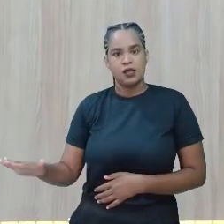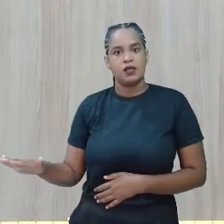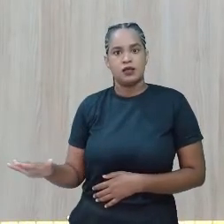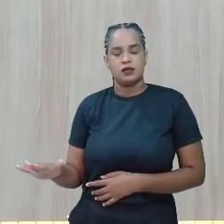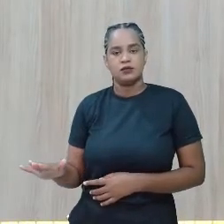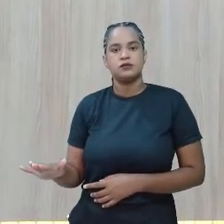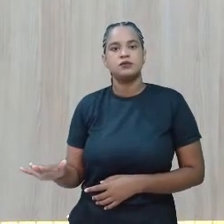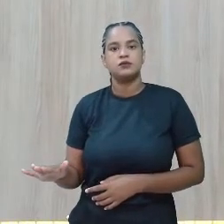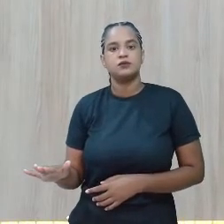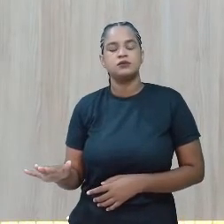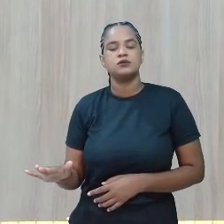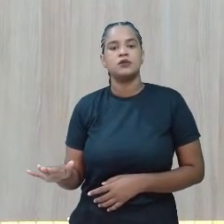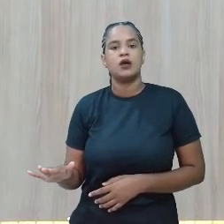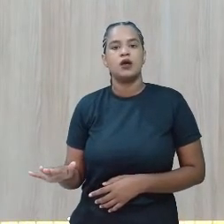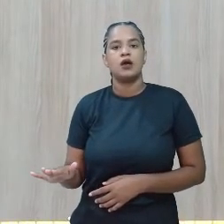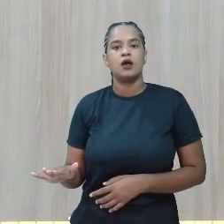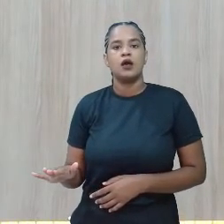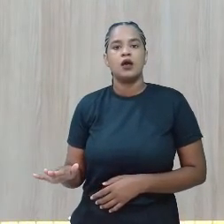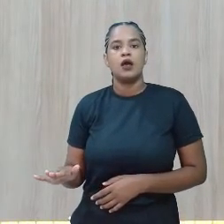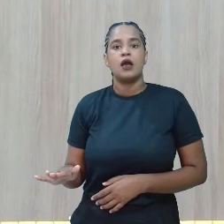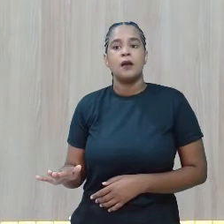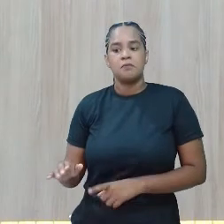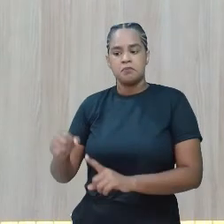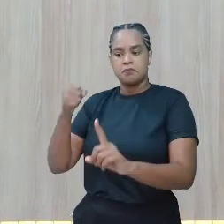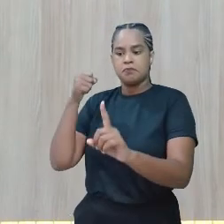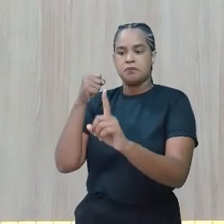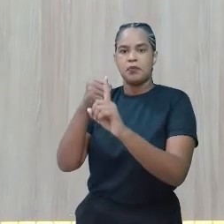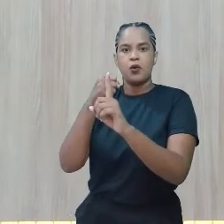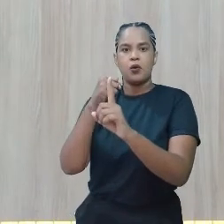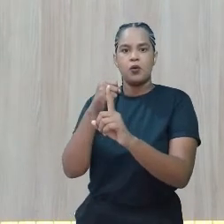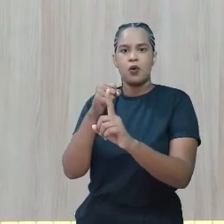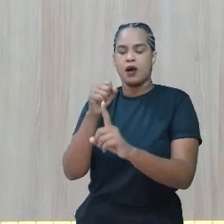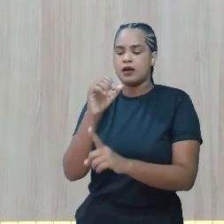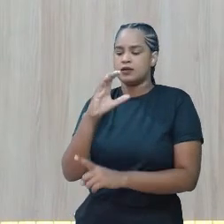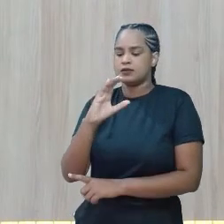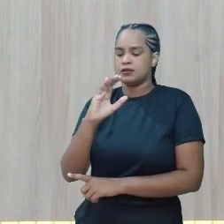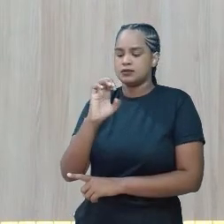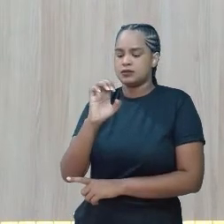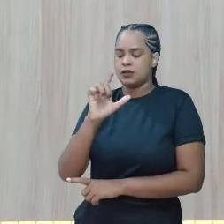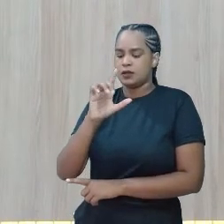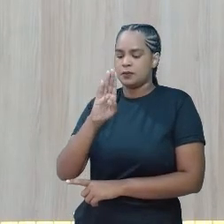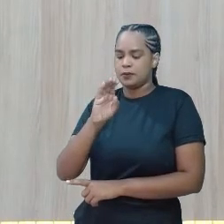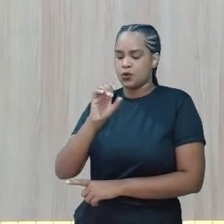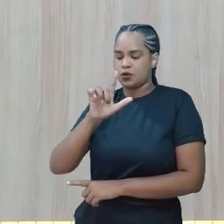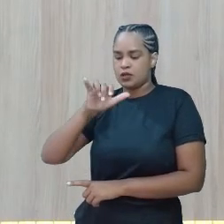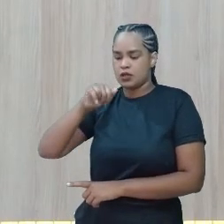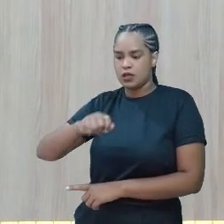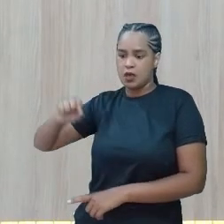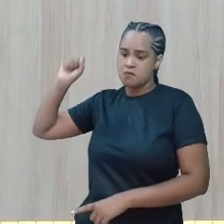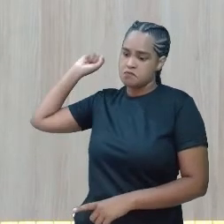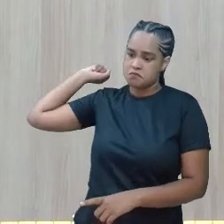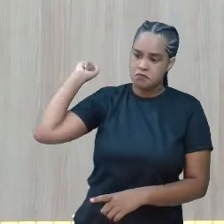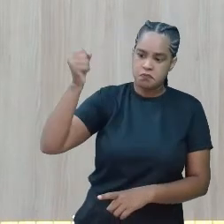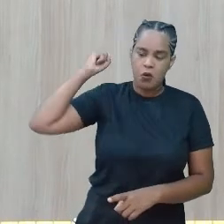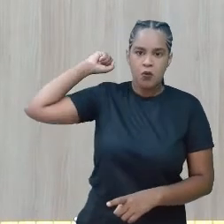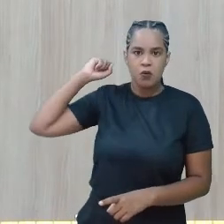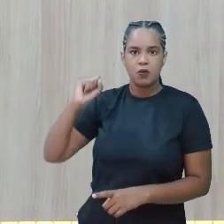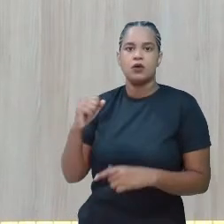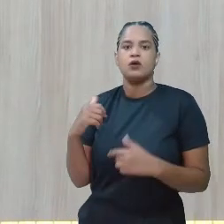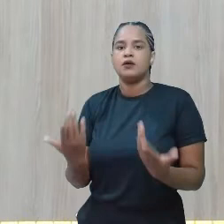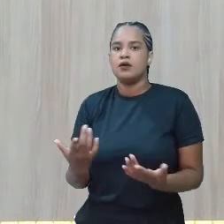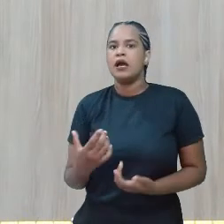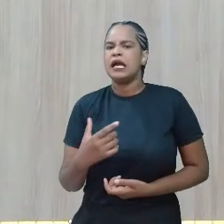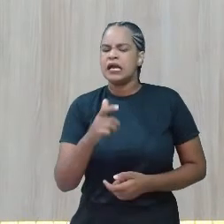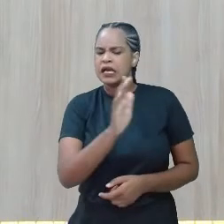em bater com o seu coelhinho naqueles que faziam algo que ela não concordava, afetou de